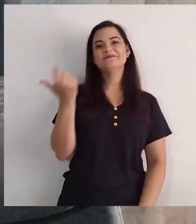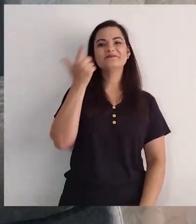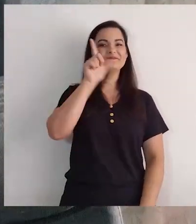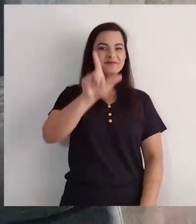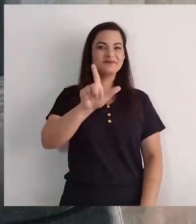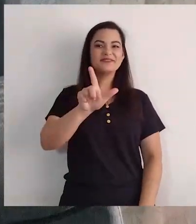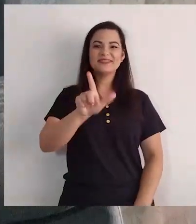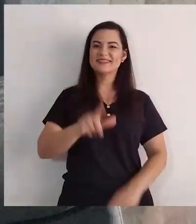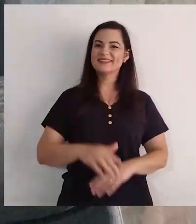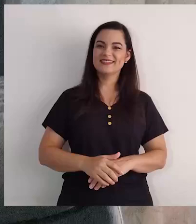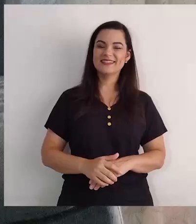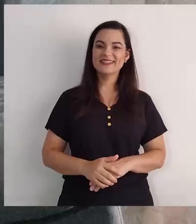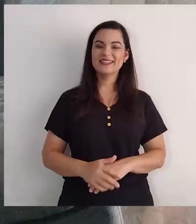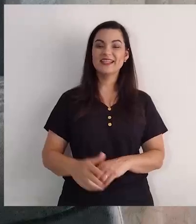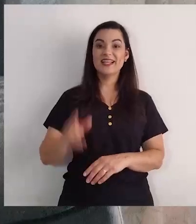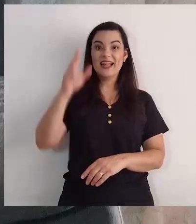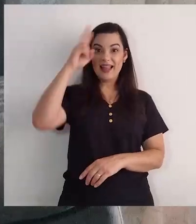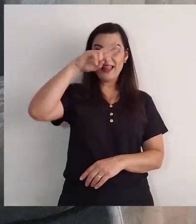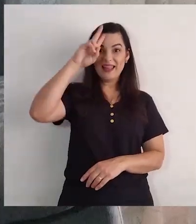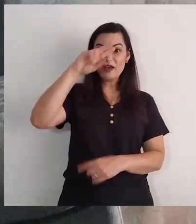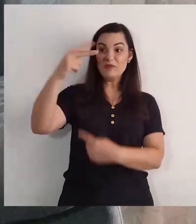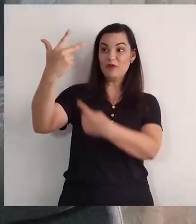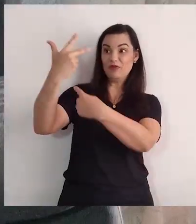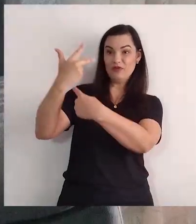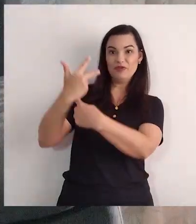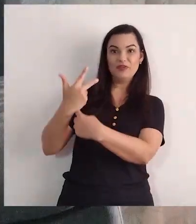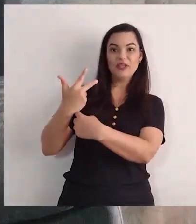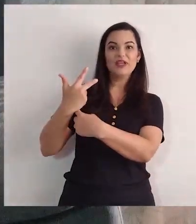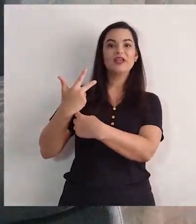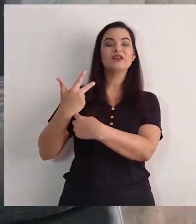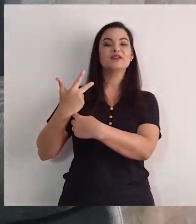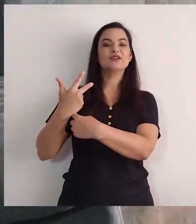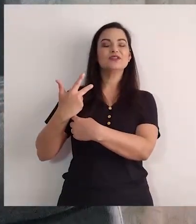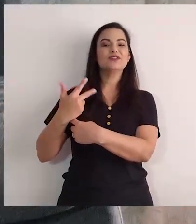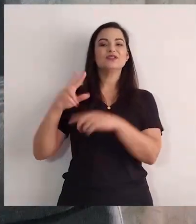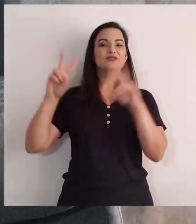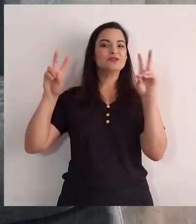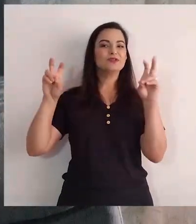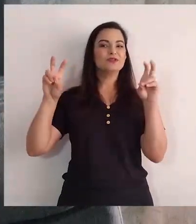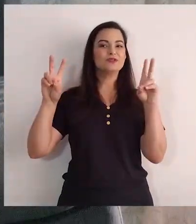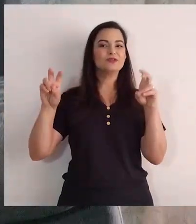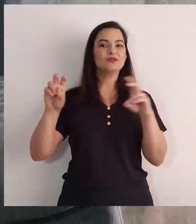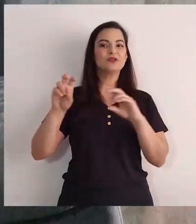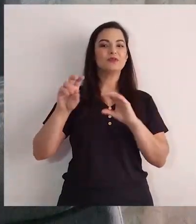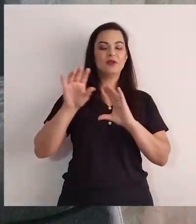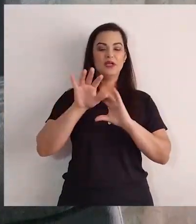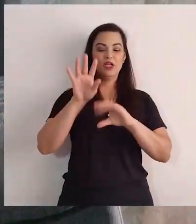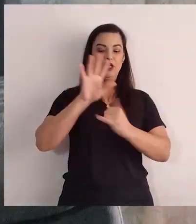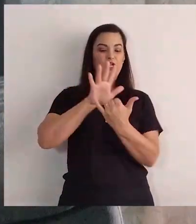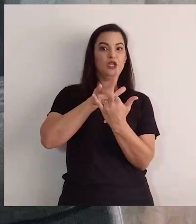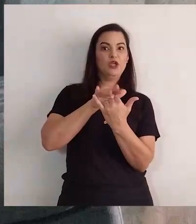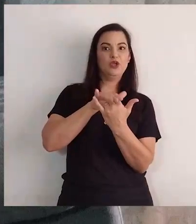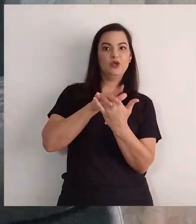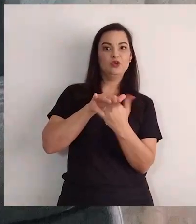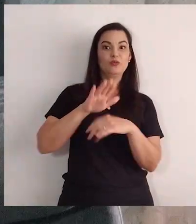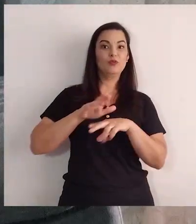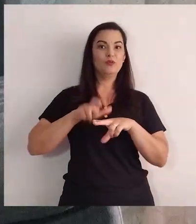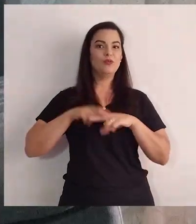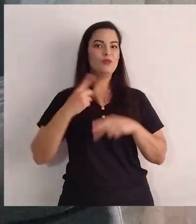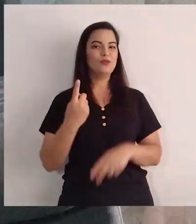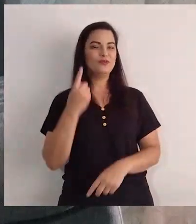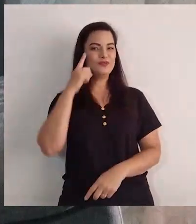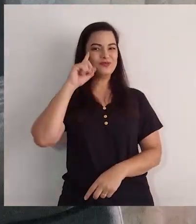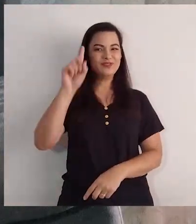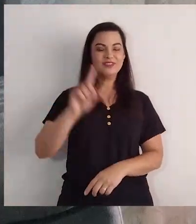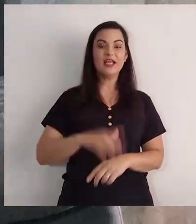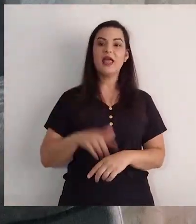do vídeo lá sobre o direito das crianças, sobre ser youtuber por um dia. Ele trouxe uma mensagem muito